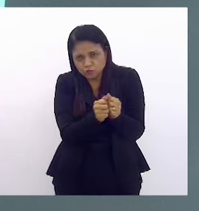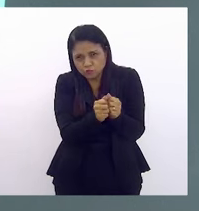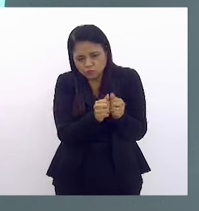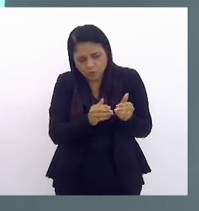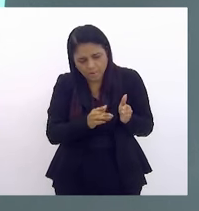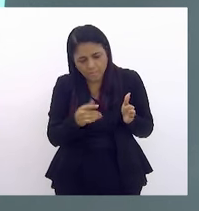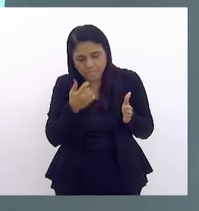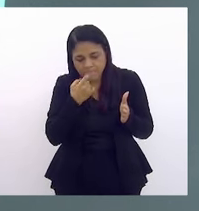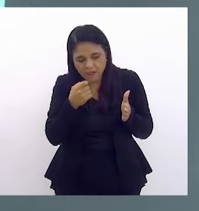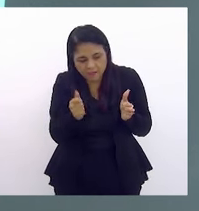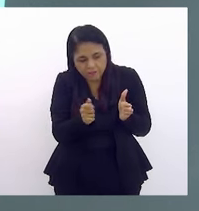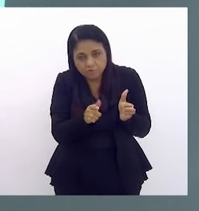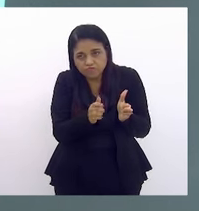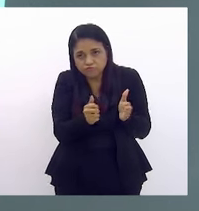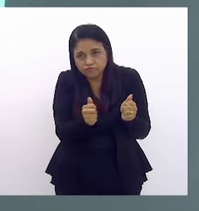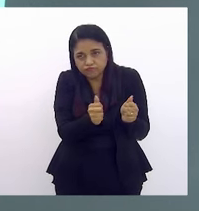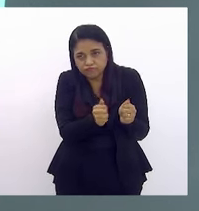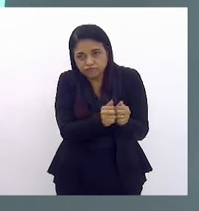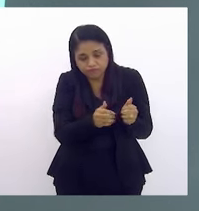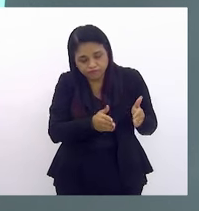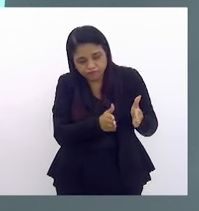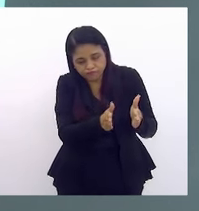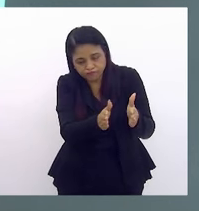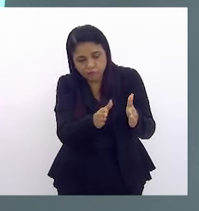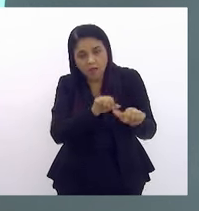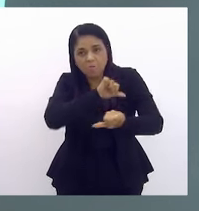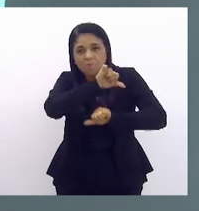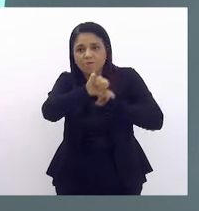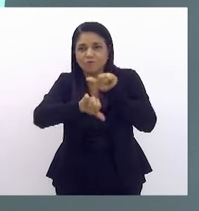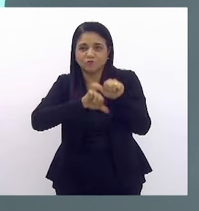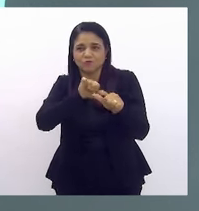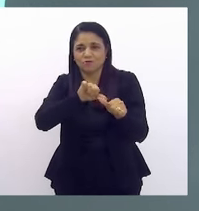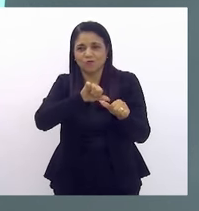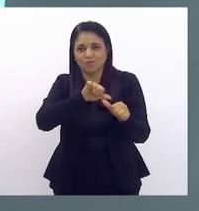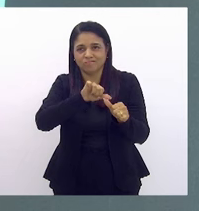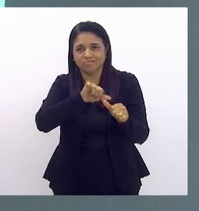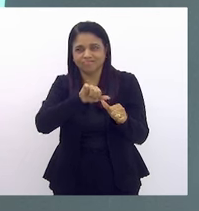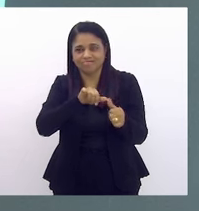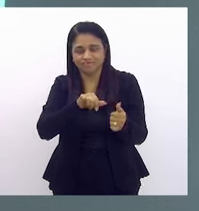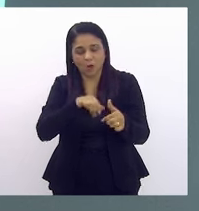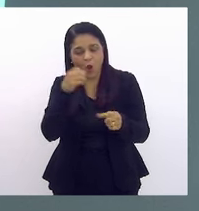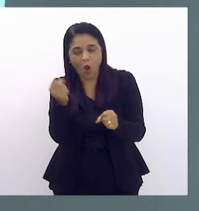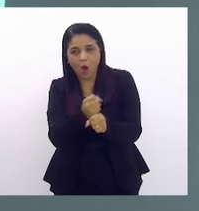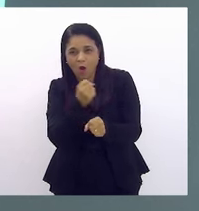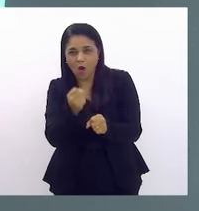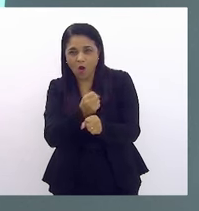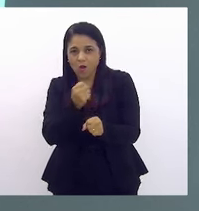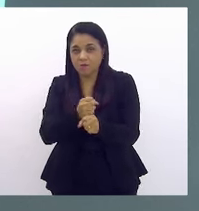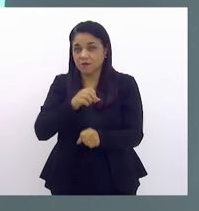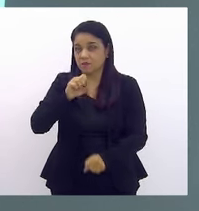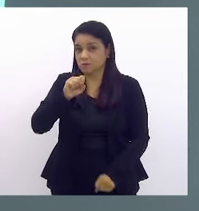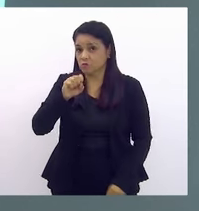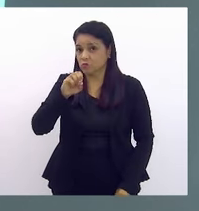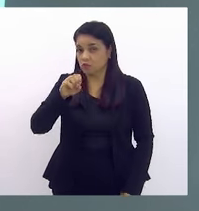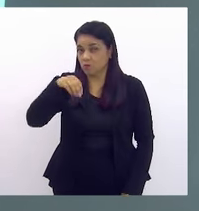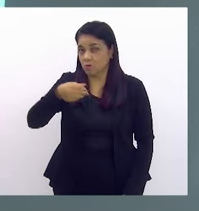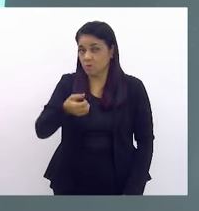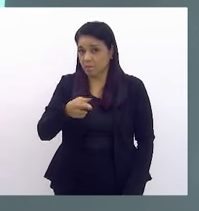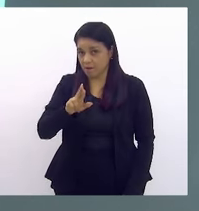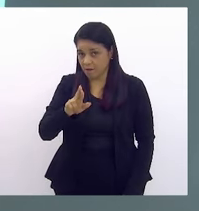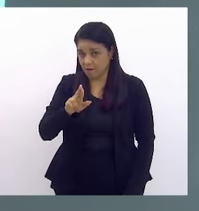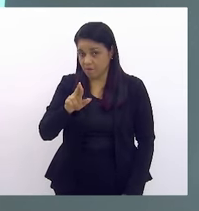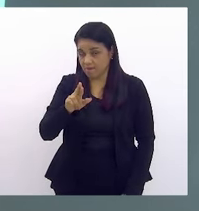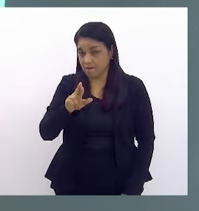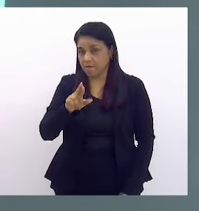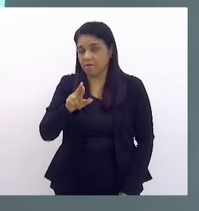Foi modificada, foi alterada, tá? O canal, com as obras que a SOMAR fez, além de ter